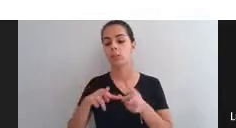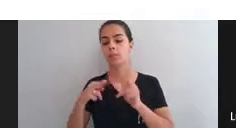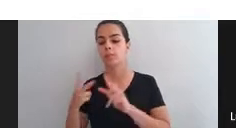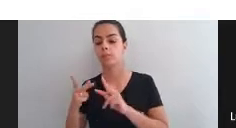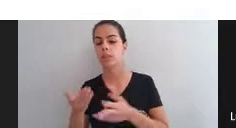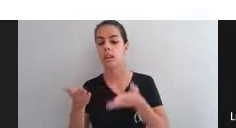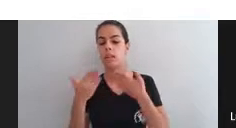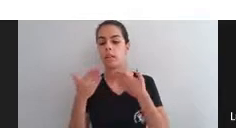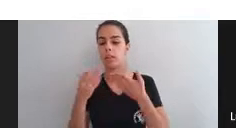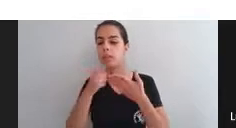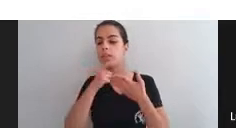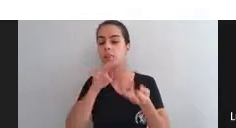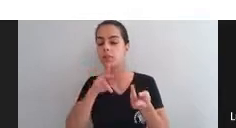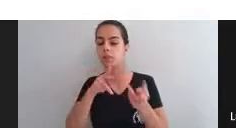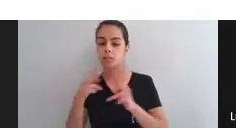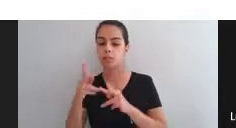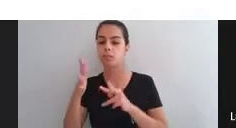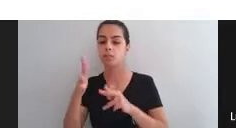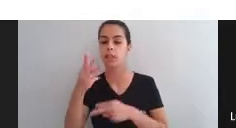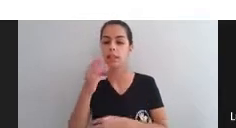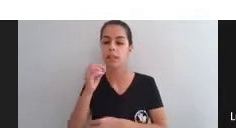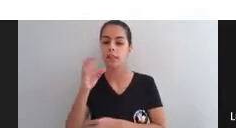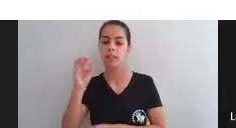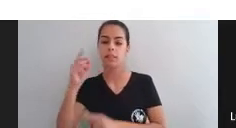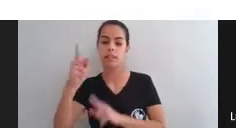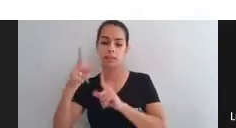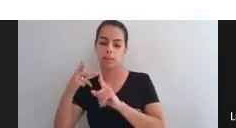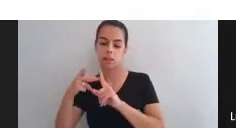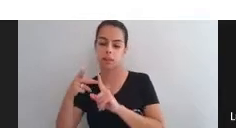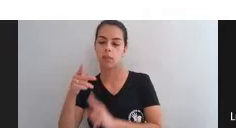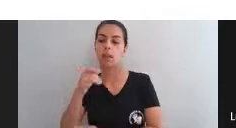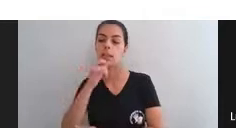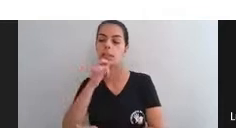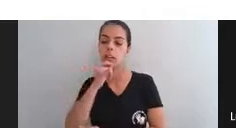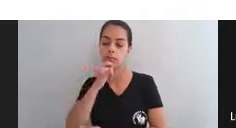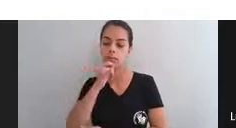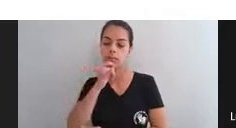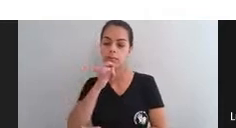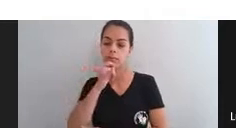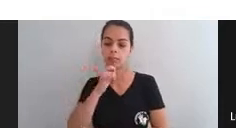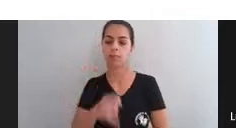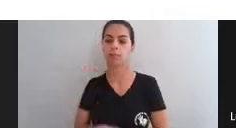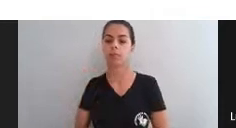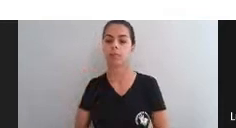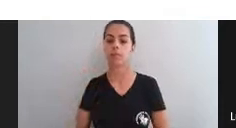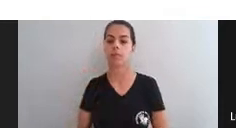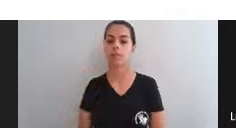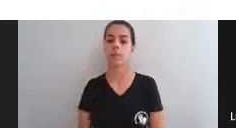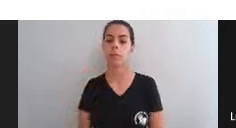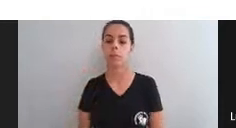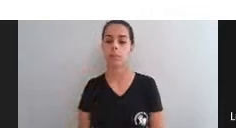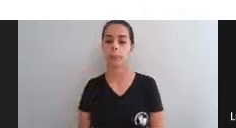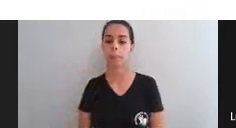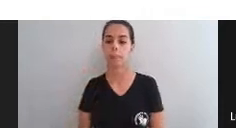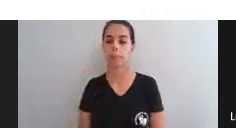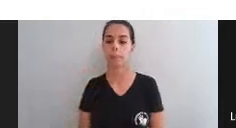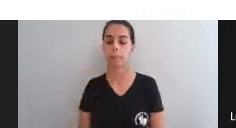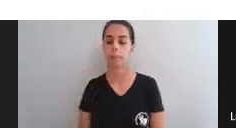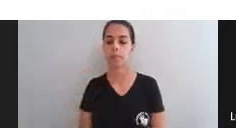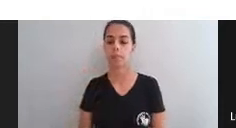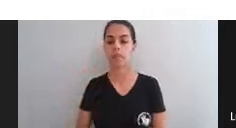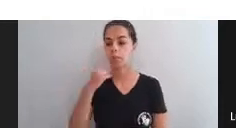está aproximadamente 300 Kelvin. Entendeu? Se a gente fizer a razão entre